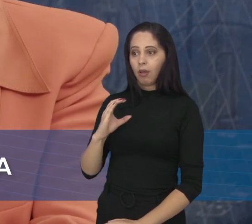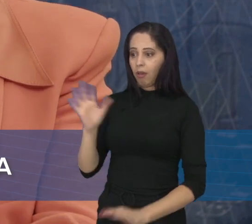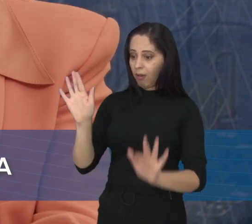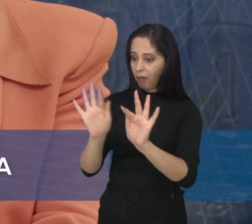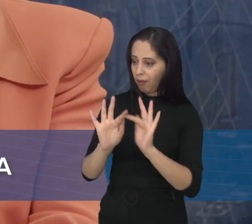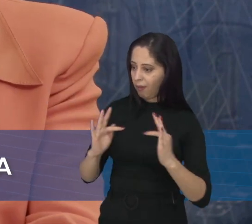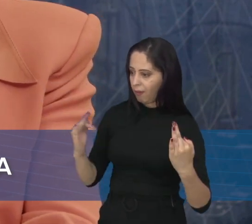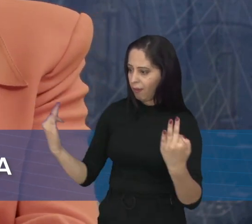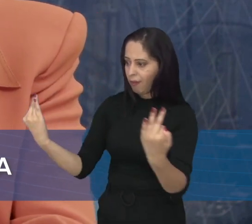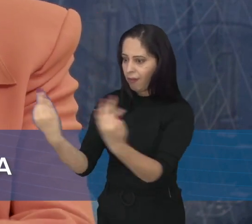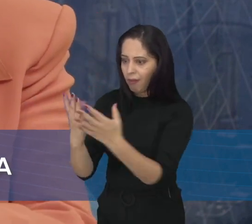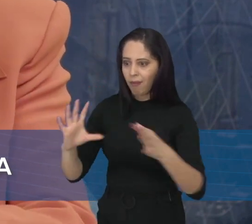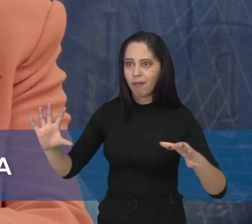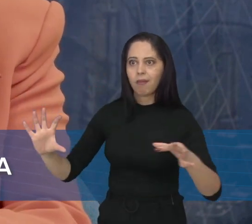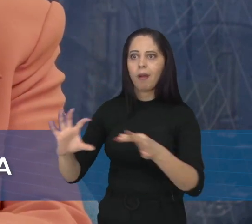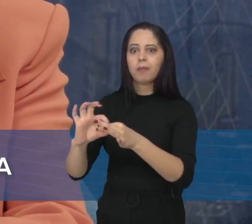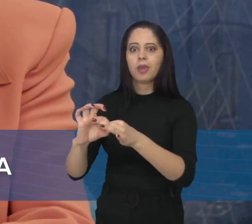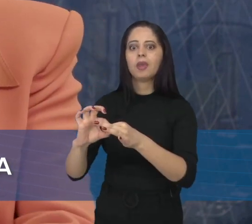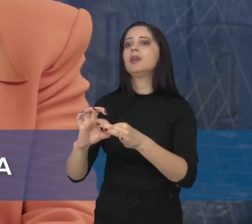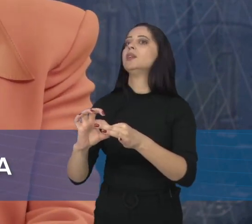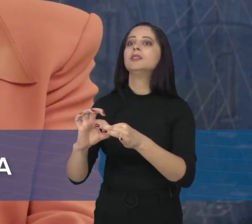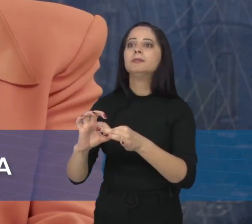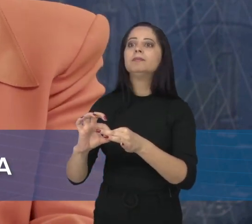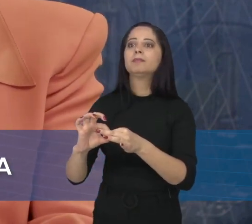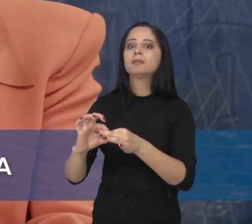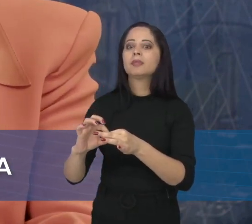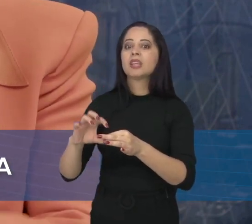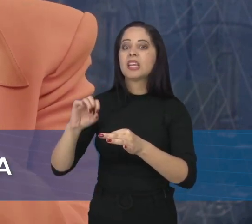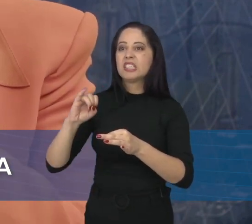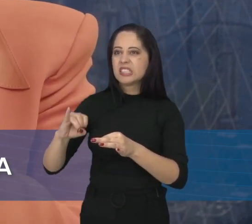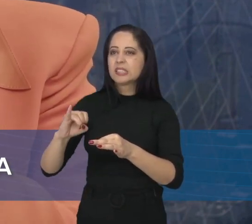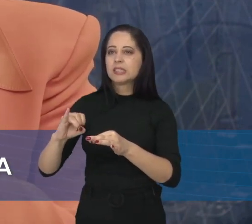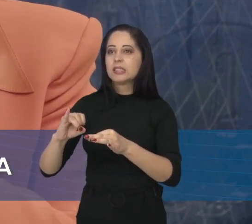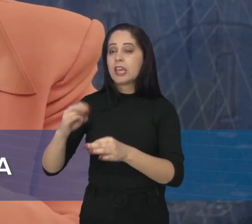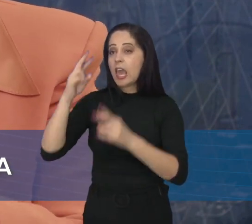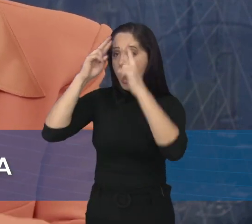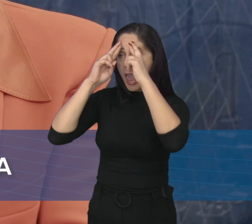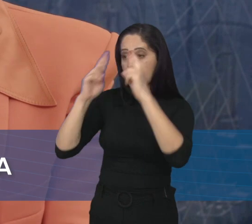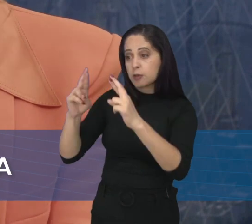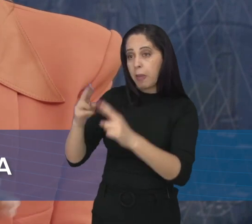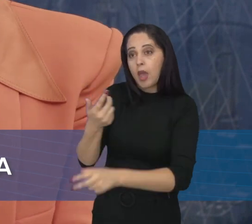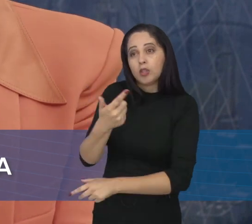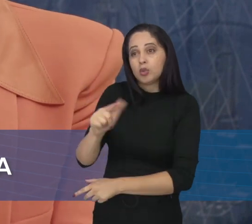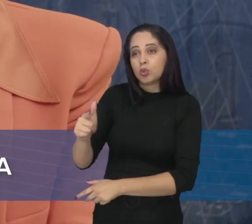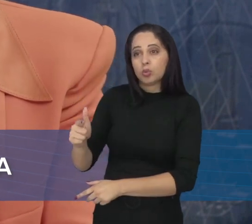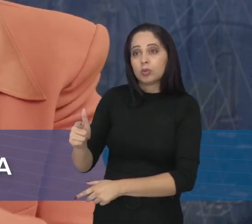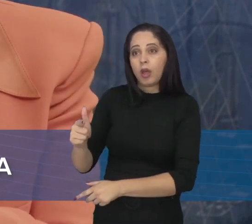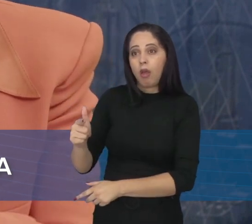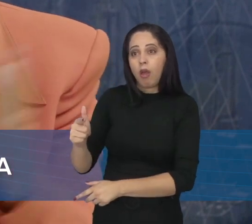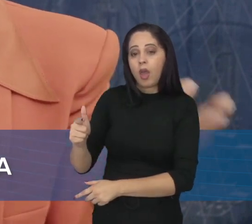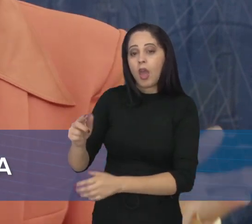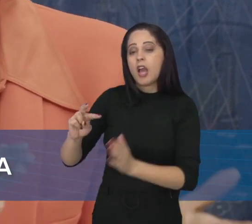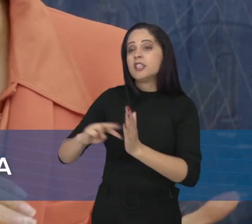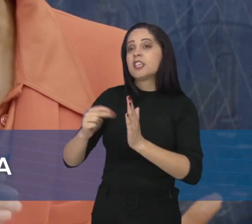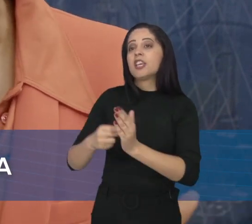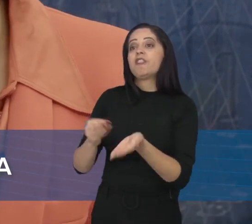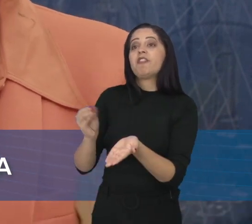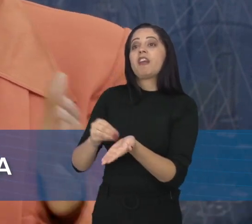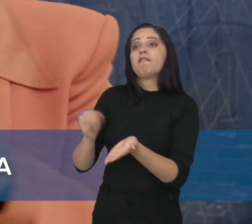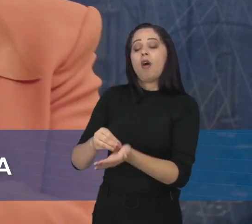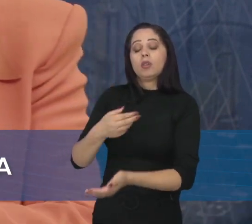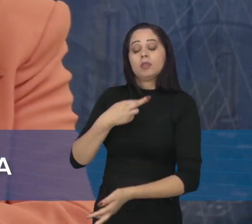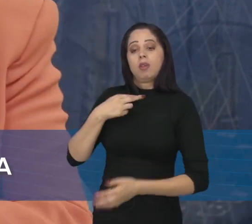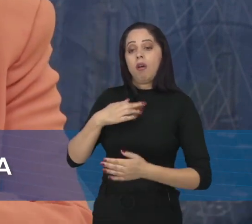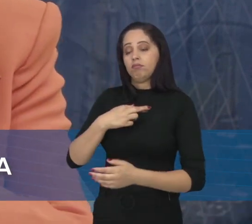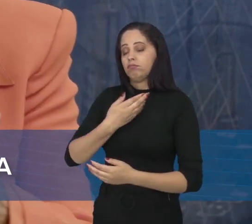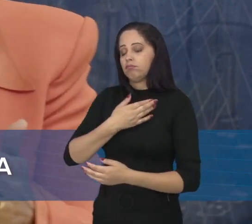limite, aí a minoria da família se sente injustiçada, digamos assim, porque a maioria é de determinado lado e a